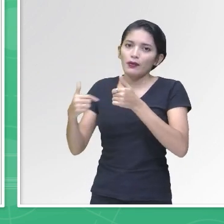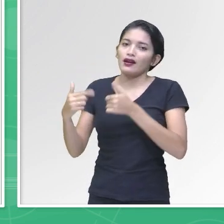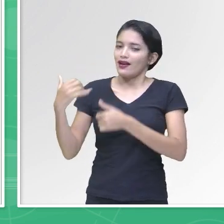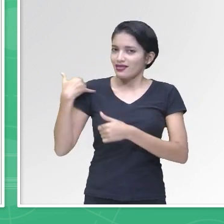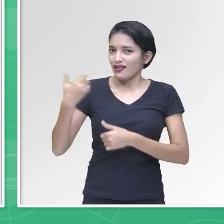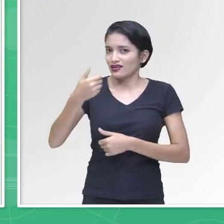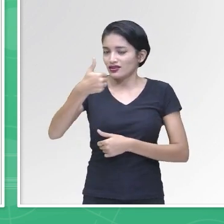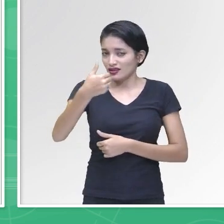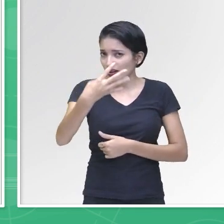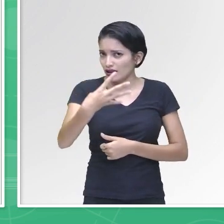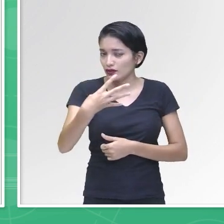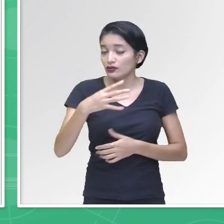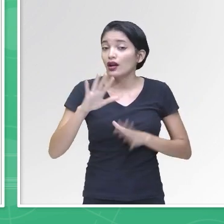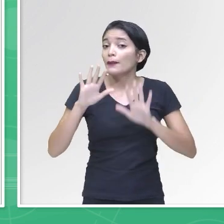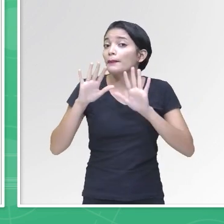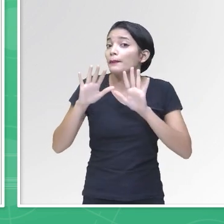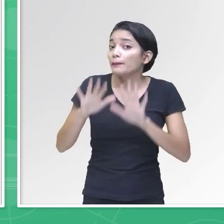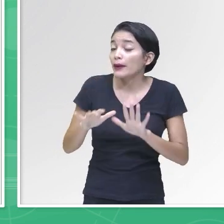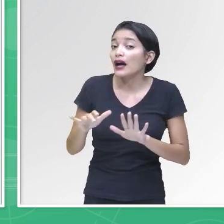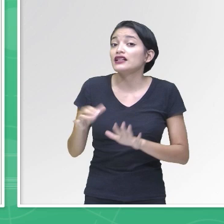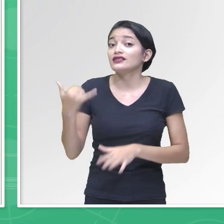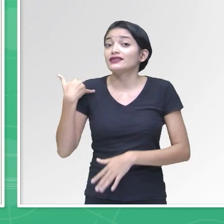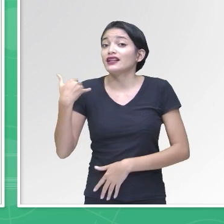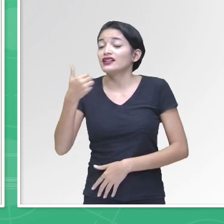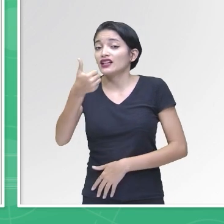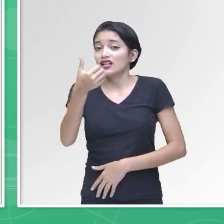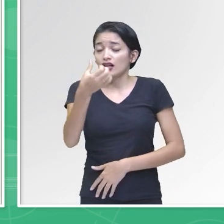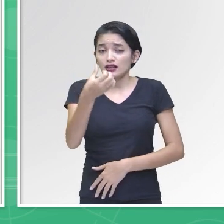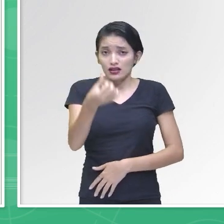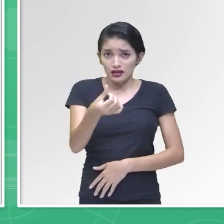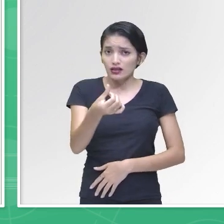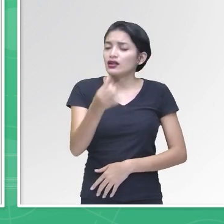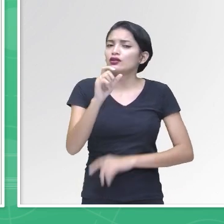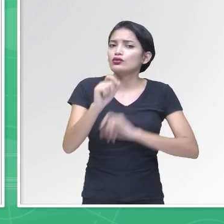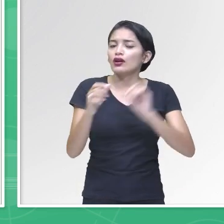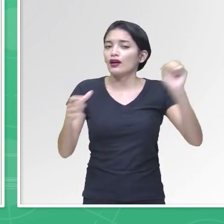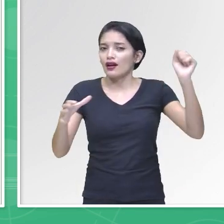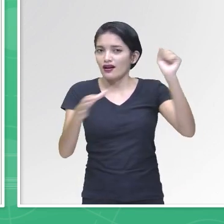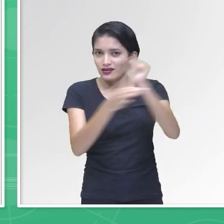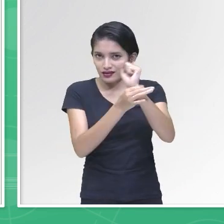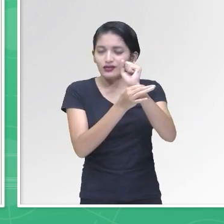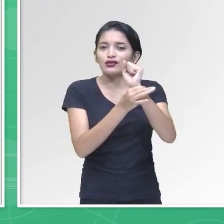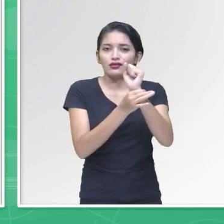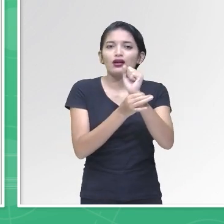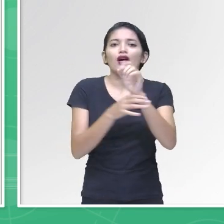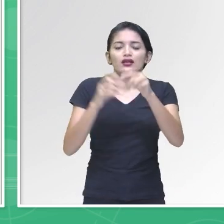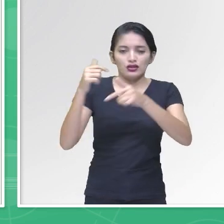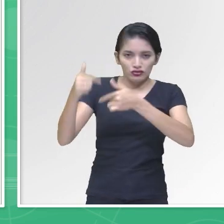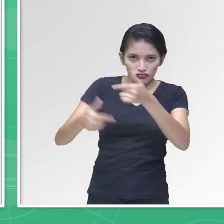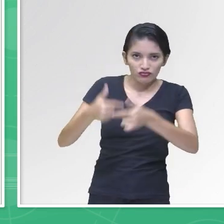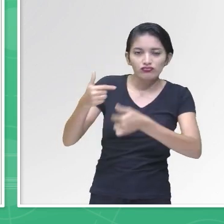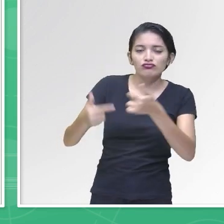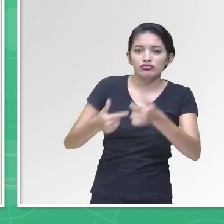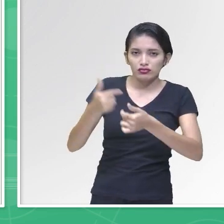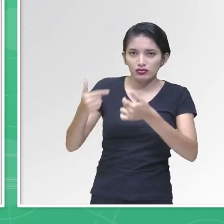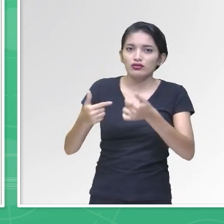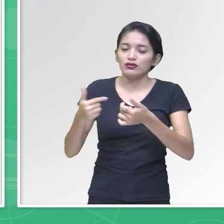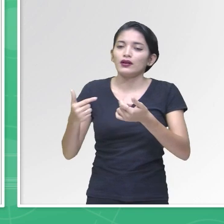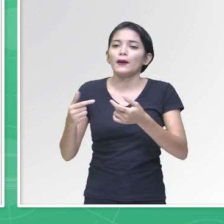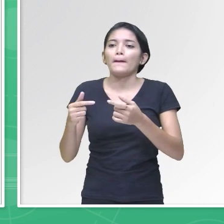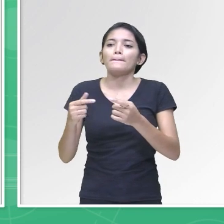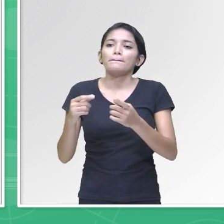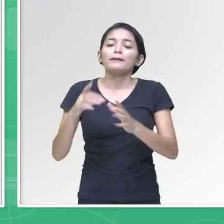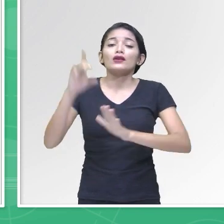14, mas apenas aos 16 anos é que são assegurados os direitos trabalhistas e